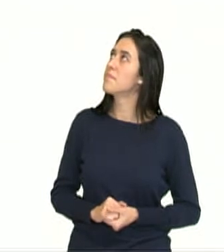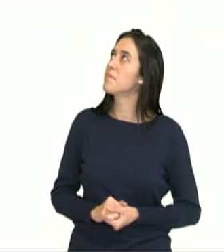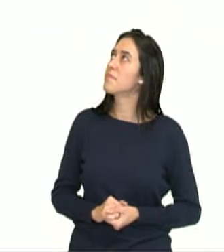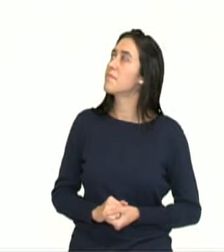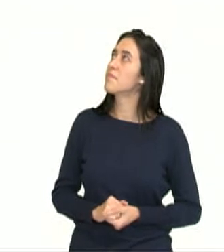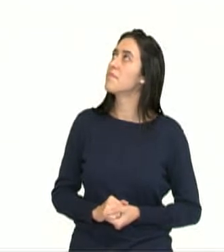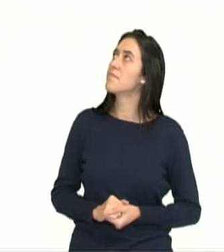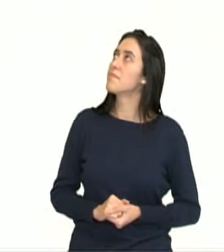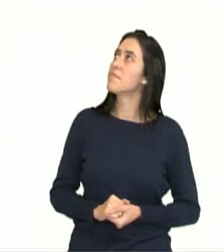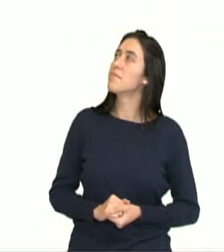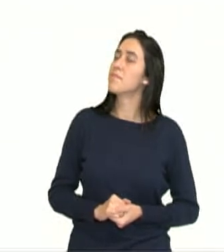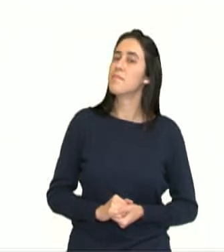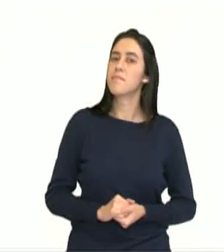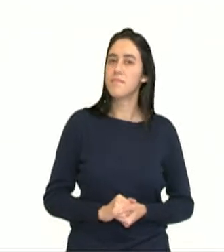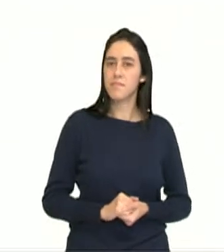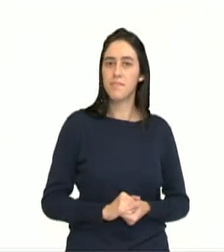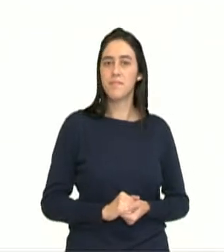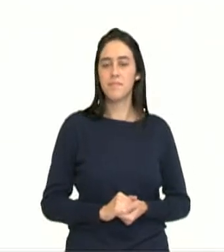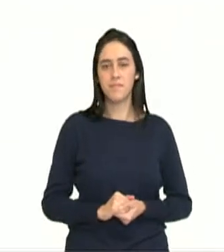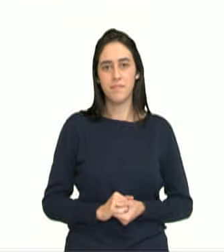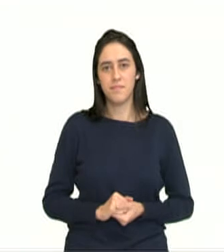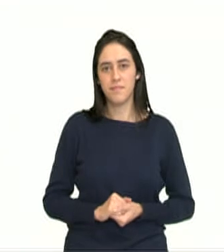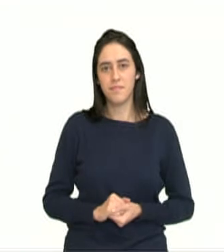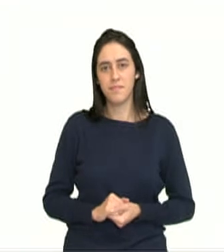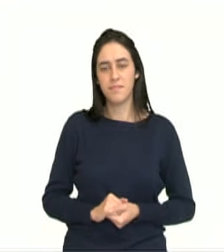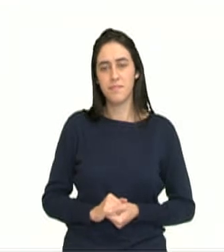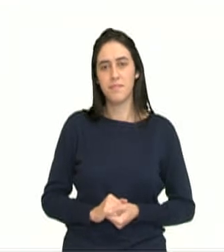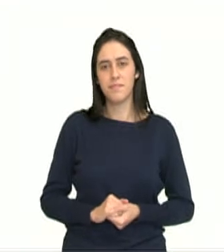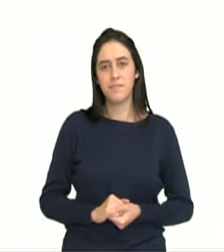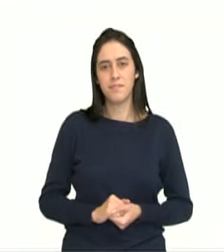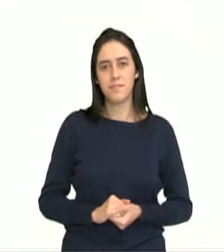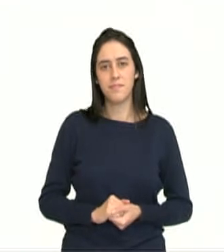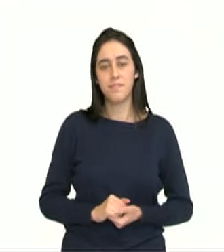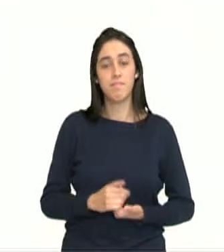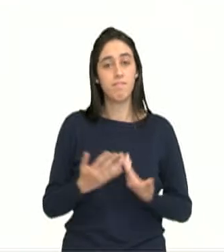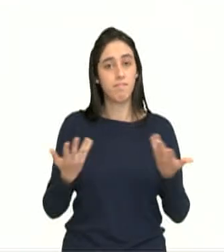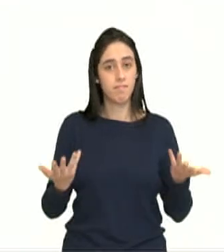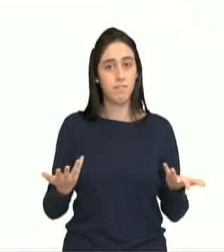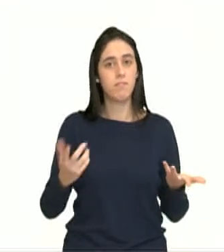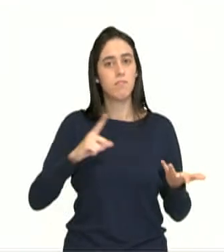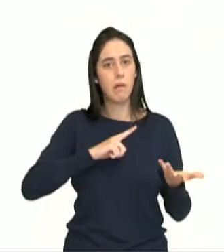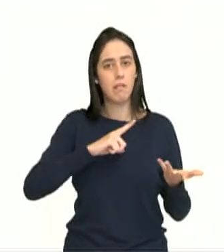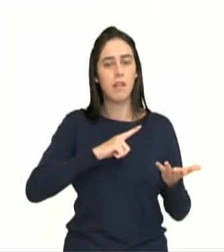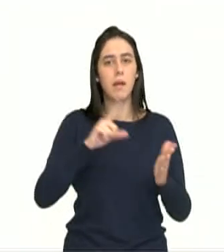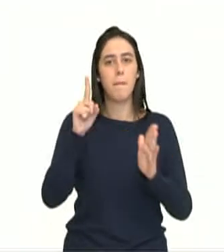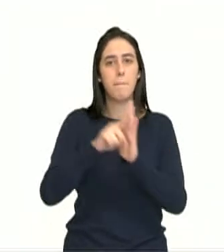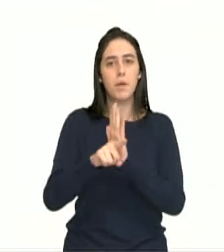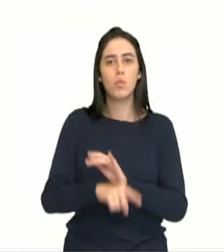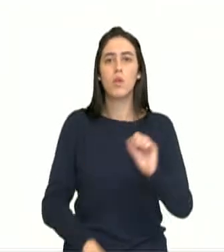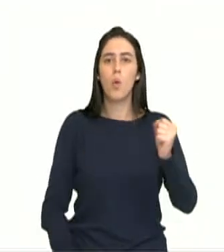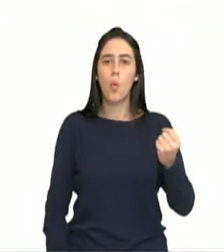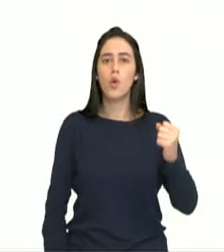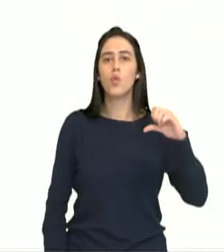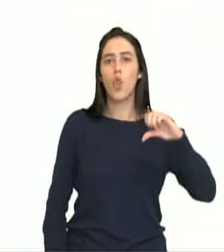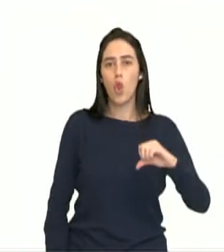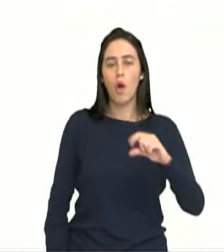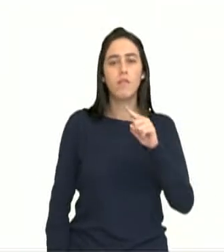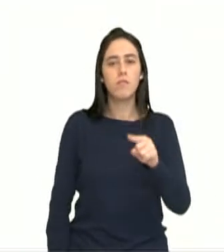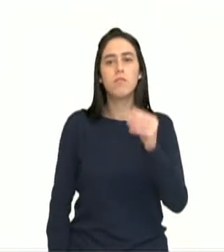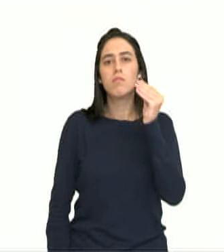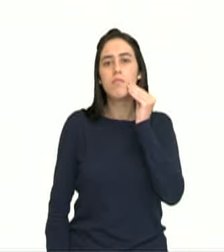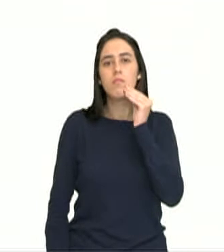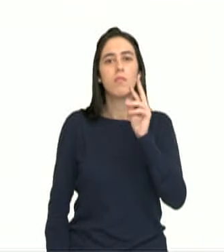with urbanization, accessibility and contemporary media. Né? Então, temos aqui as questões 8 e 9 a respeito desse trecho de